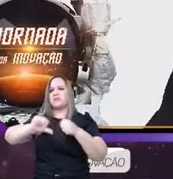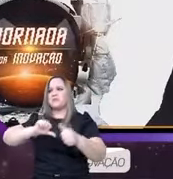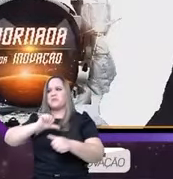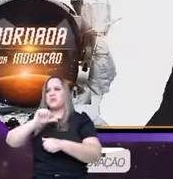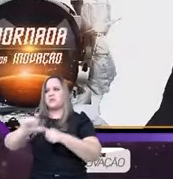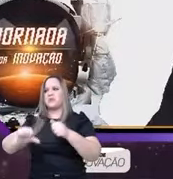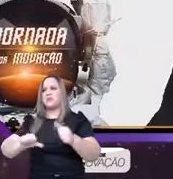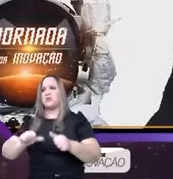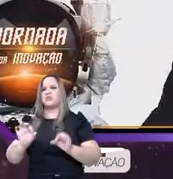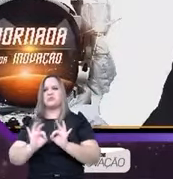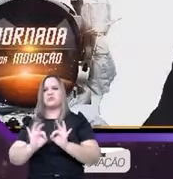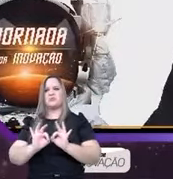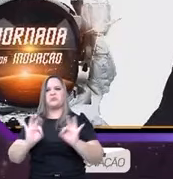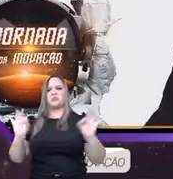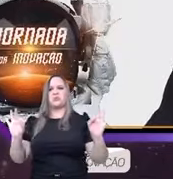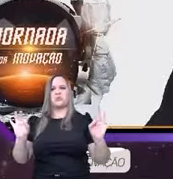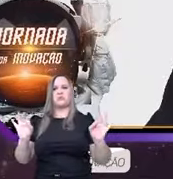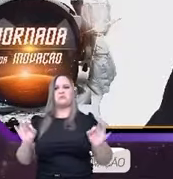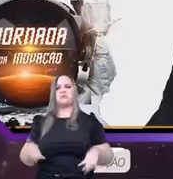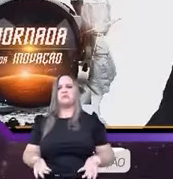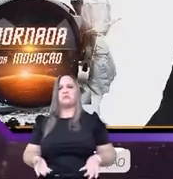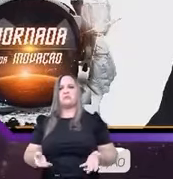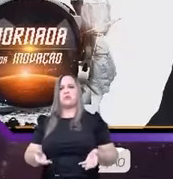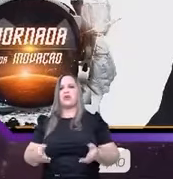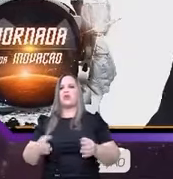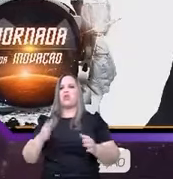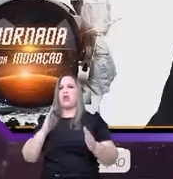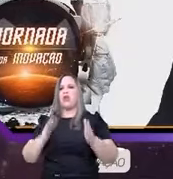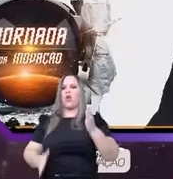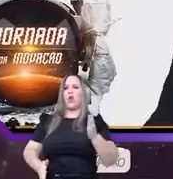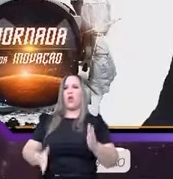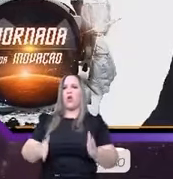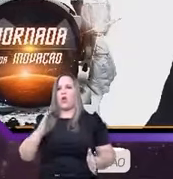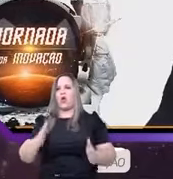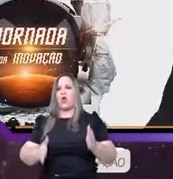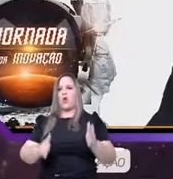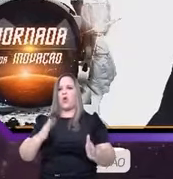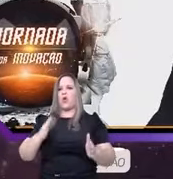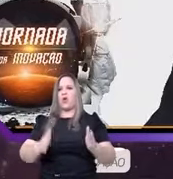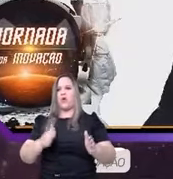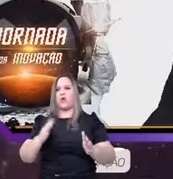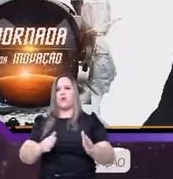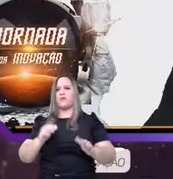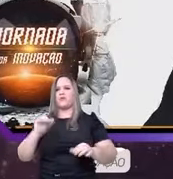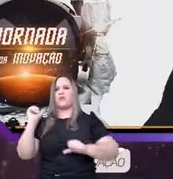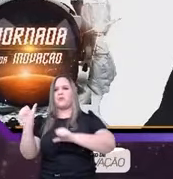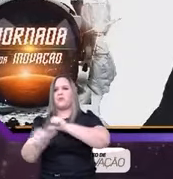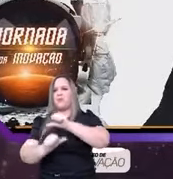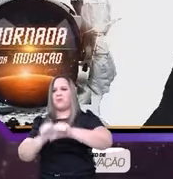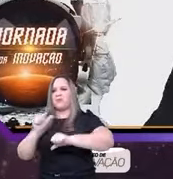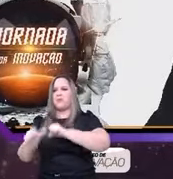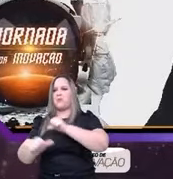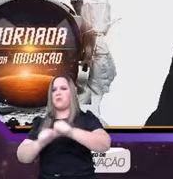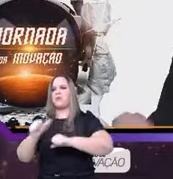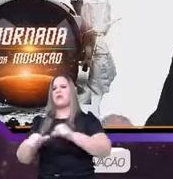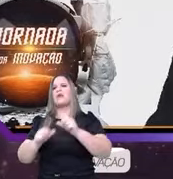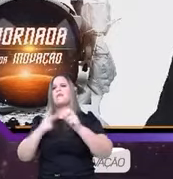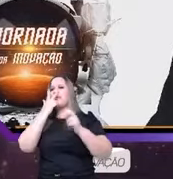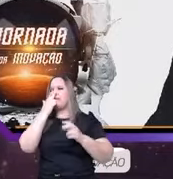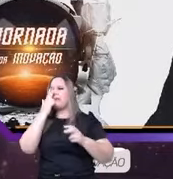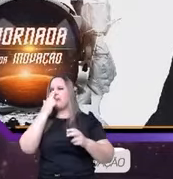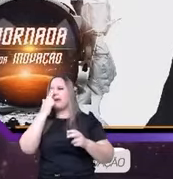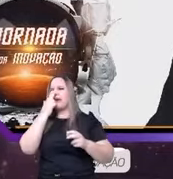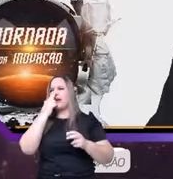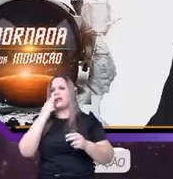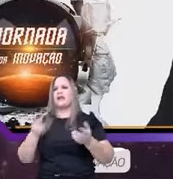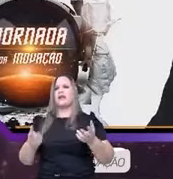certa vez Gerli Nunes. Os robôs que fulminam recursos todos os dias são uma espécie de Einstein Grouping, perdão,